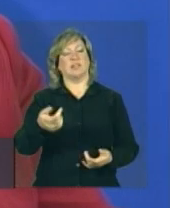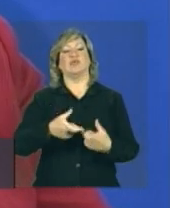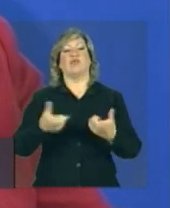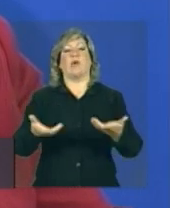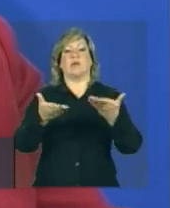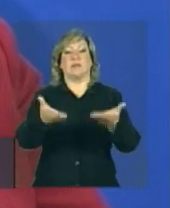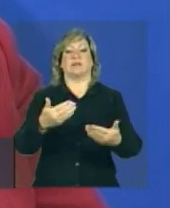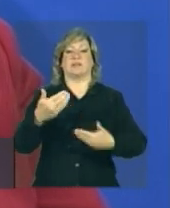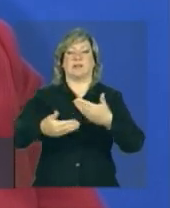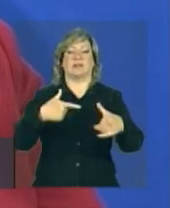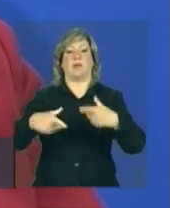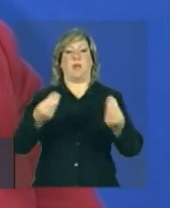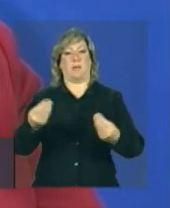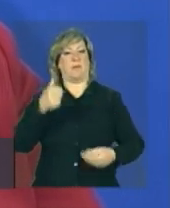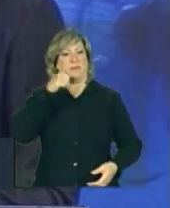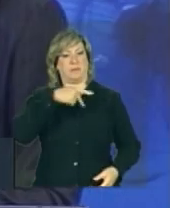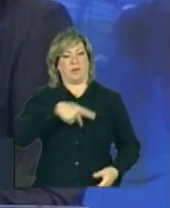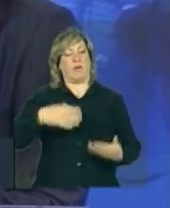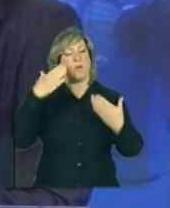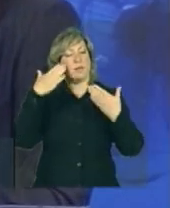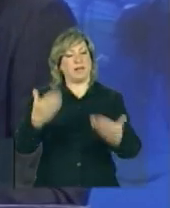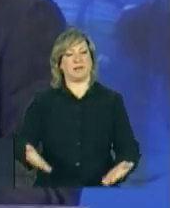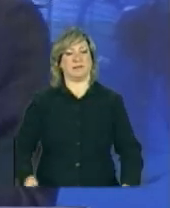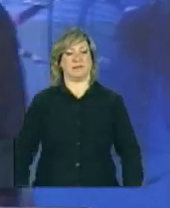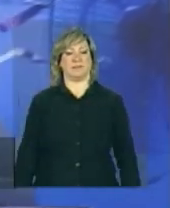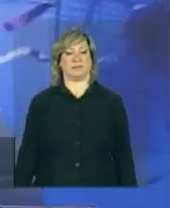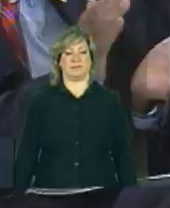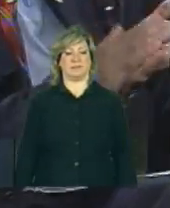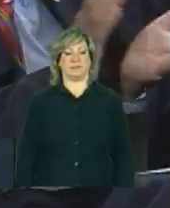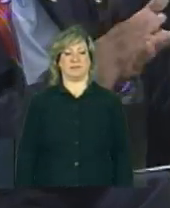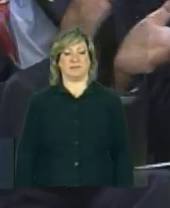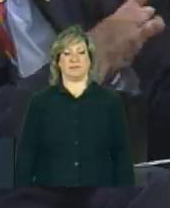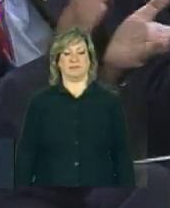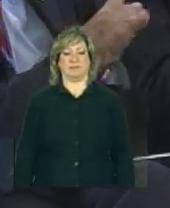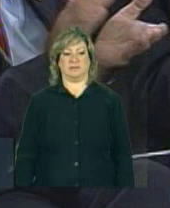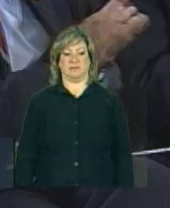sua trajetória como presidente. Obrigada.